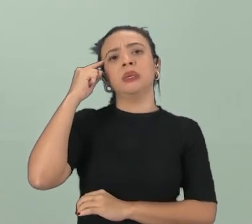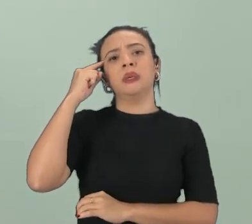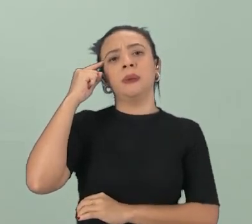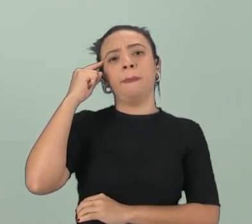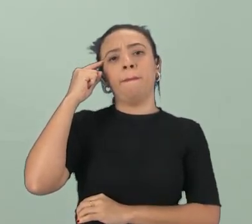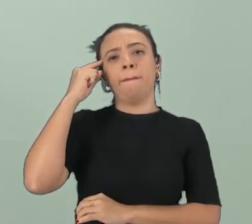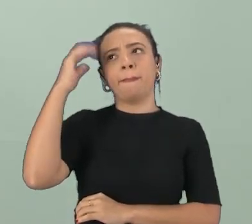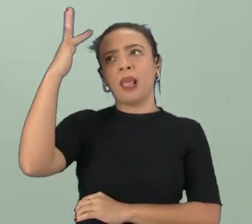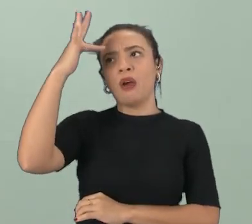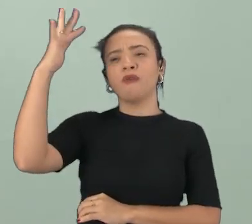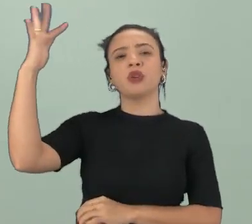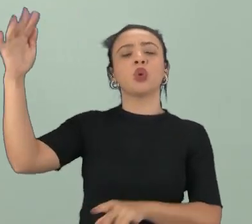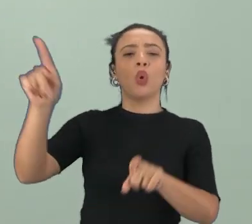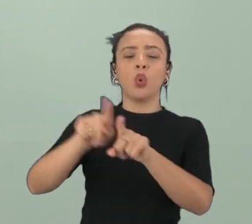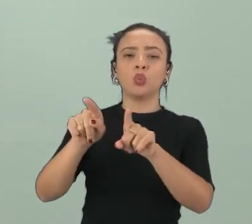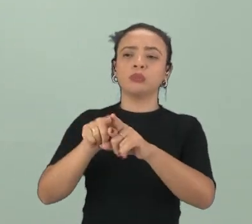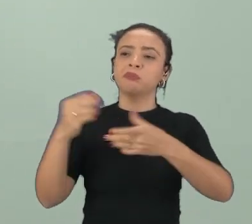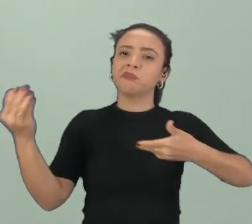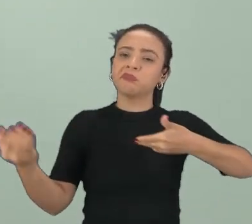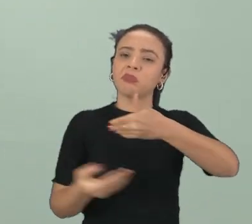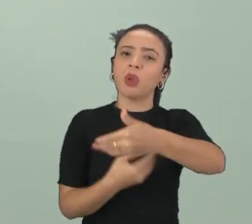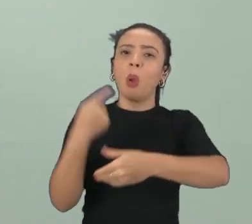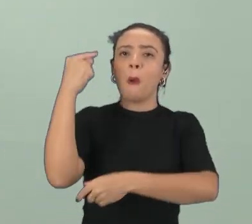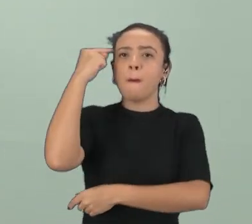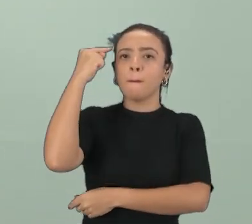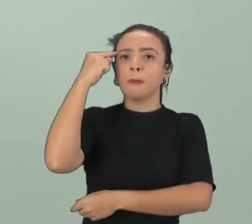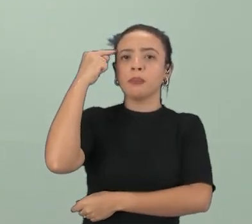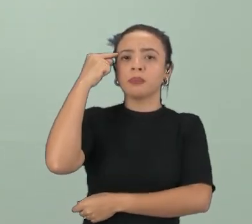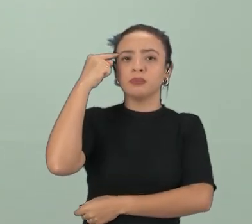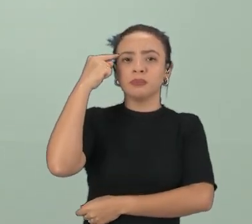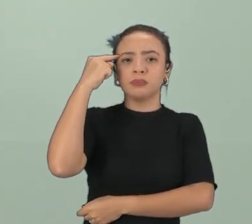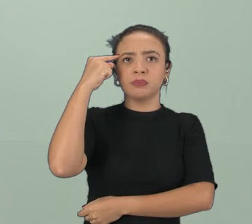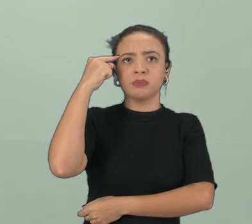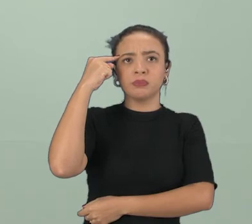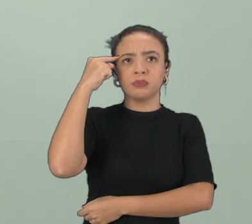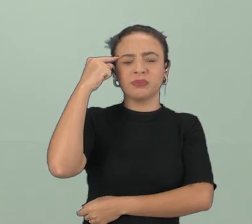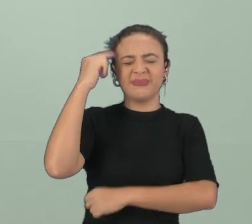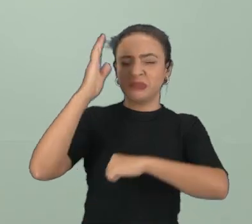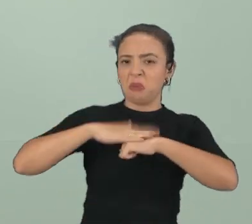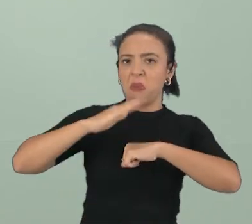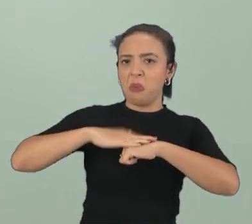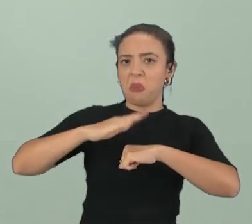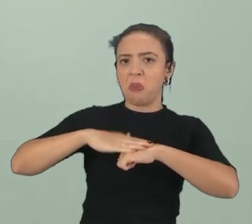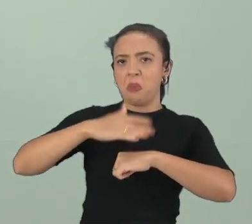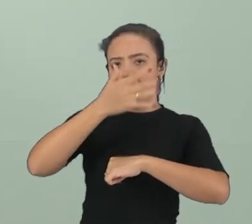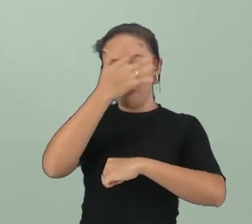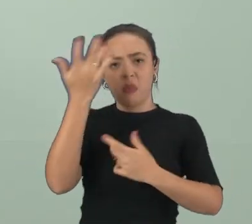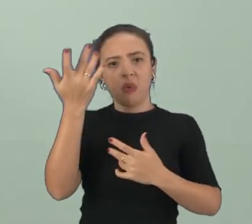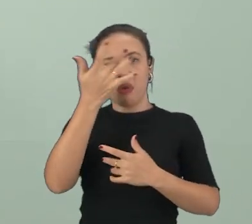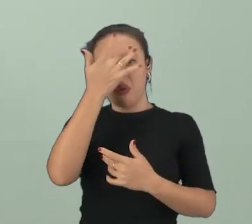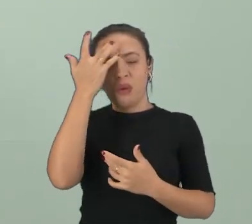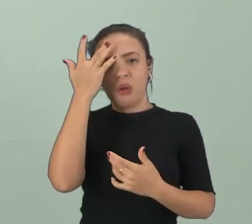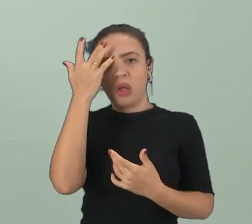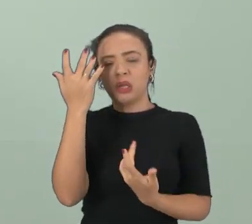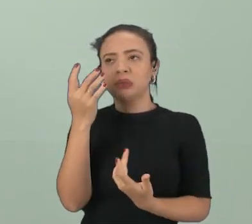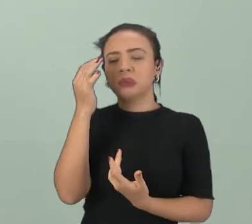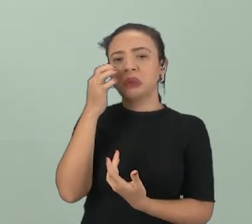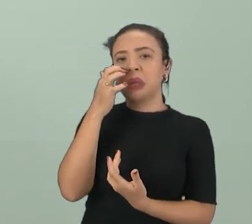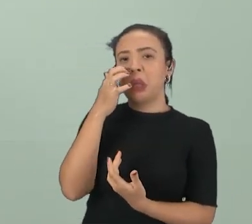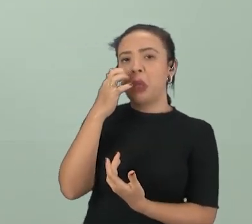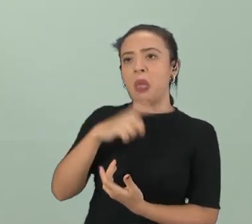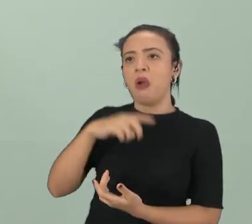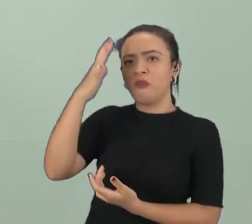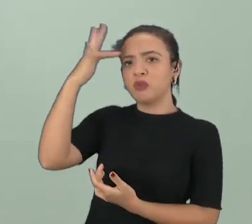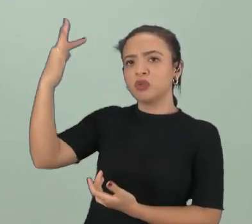de filósofos com o pensamento das pessoas Obrigatoriamente como se as pessoas que têm uma